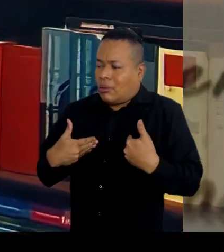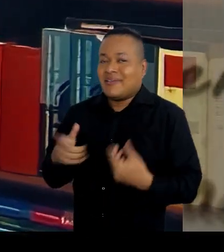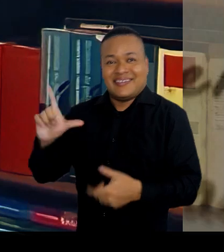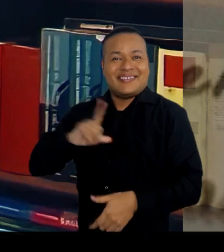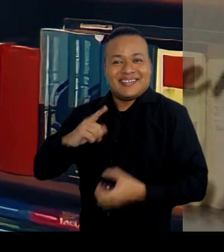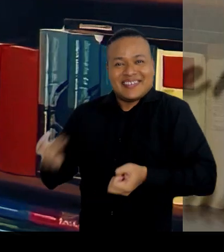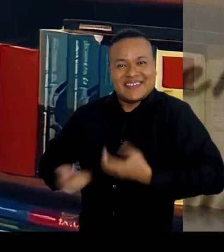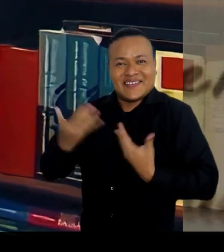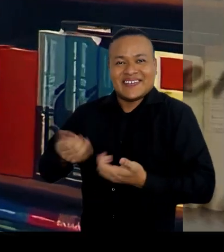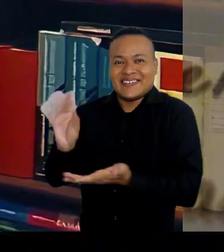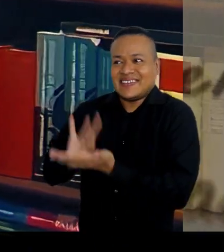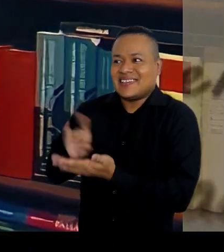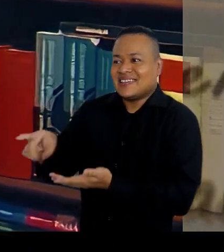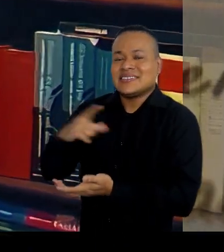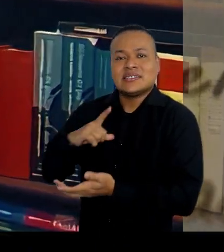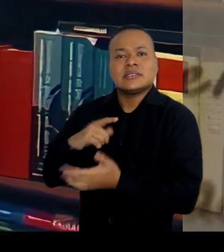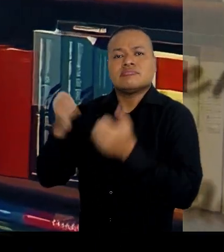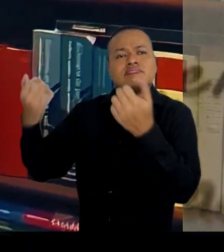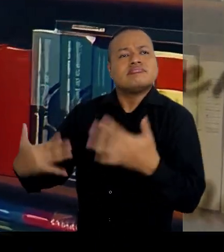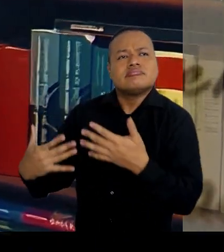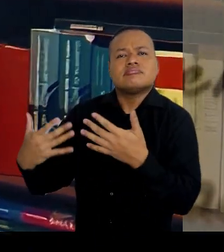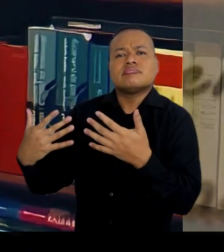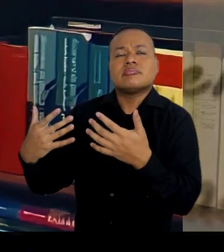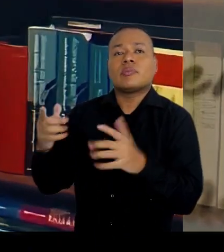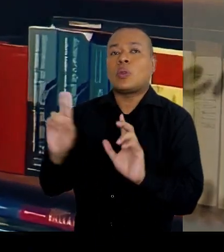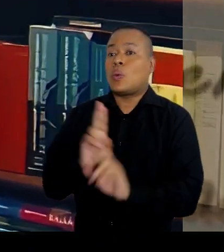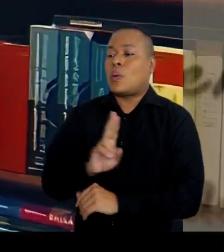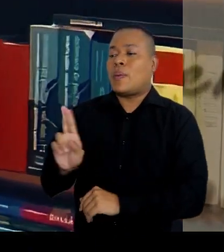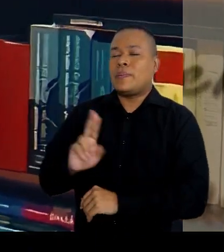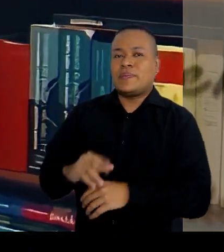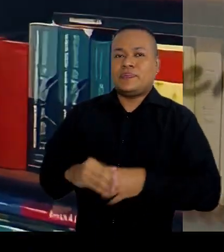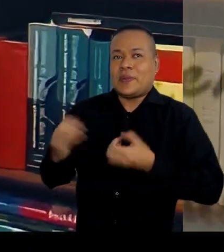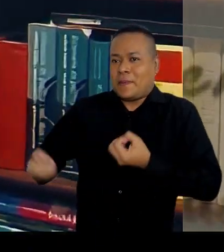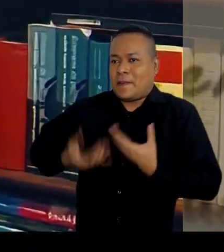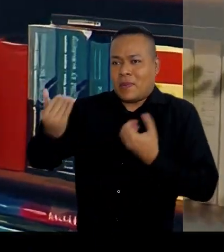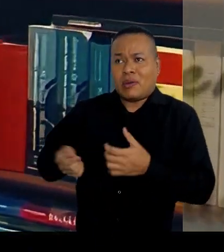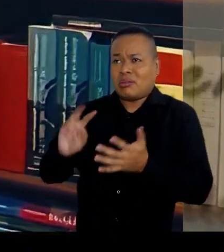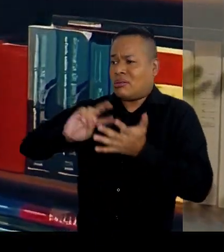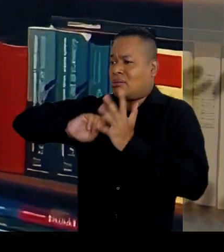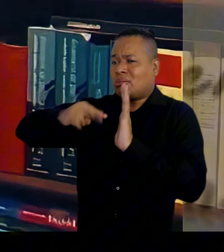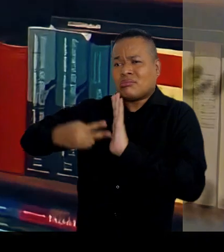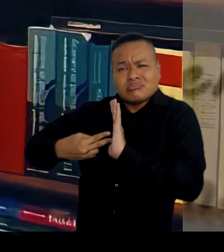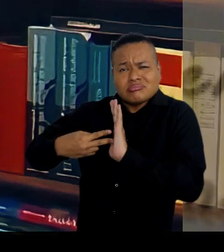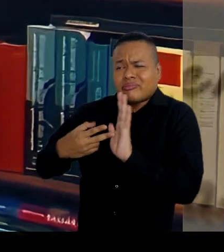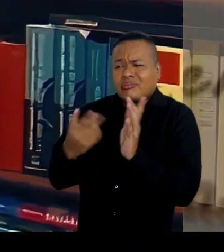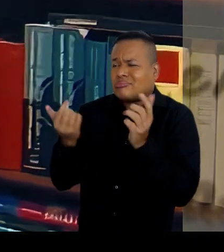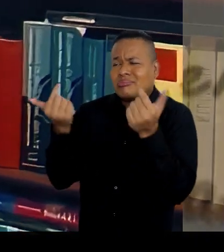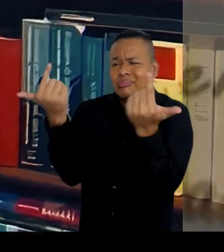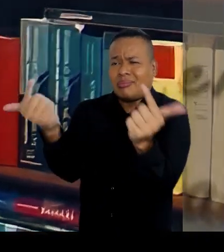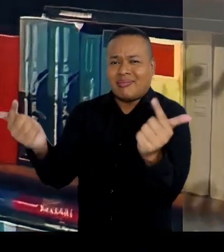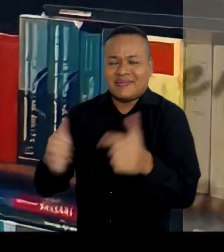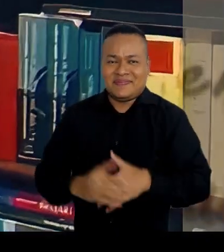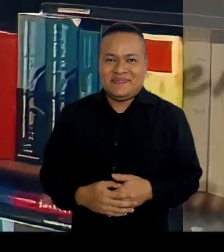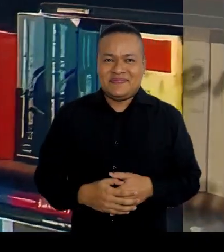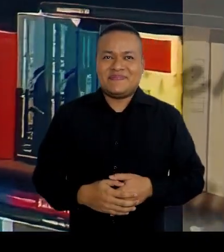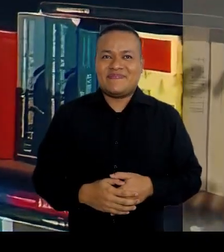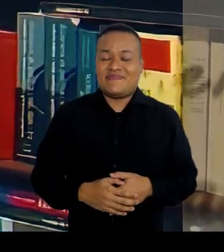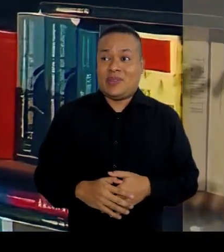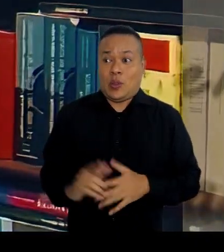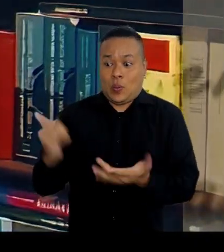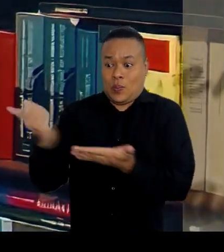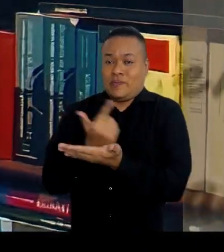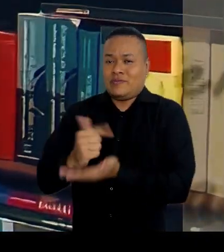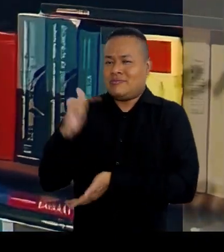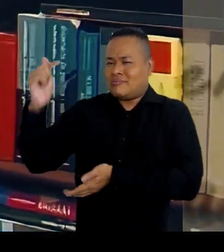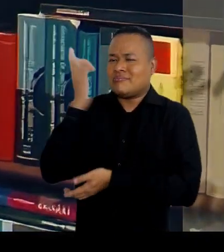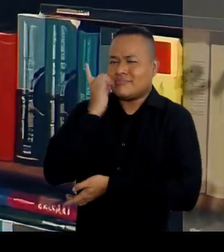ele tem um poema que fala muito sobre isso, se chama Poeta Não Se Define, do livro O Sétimo